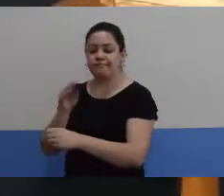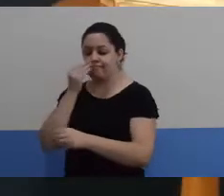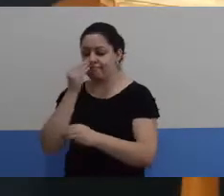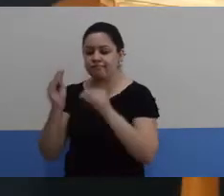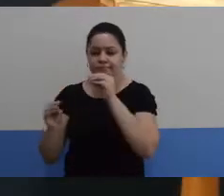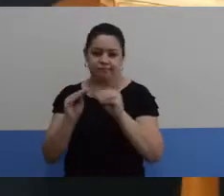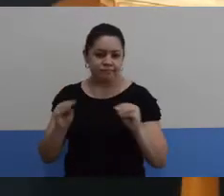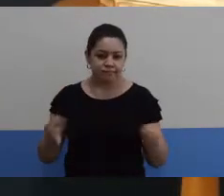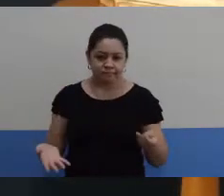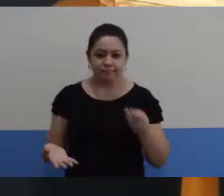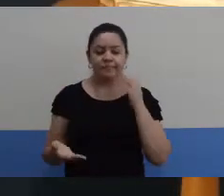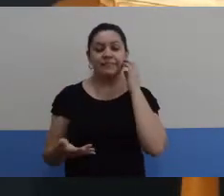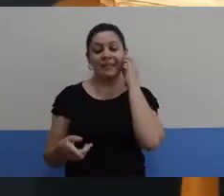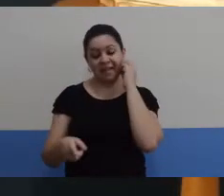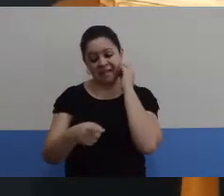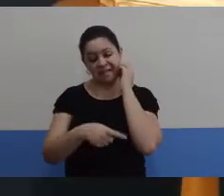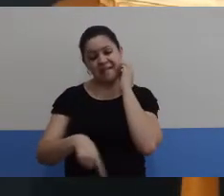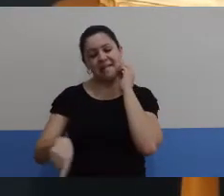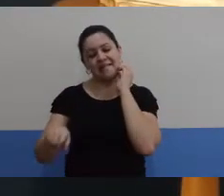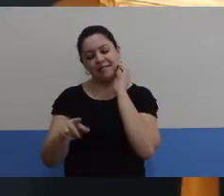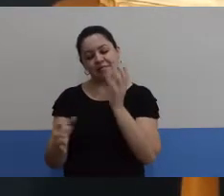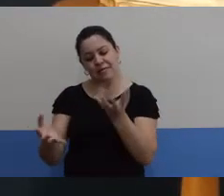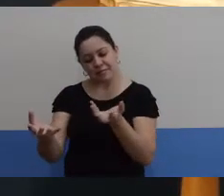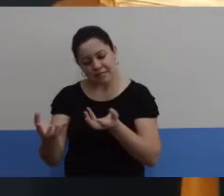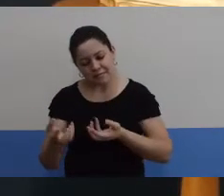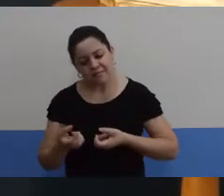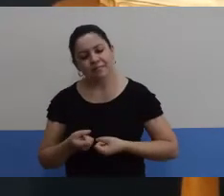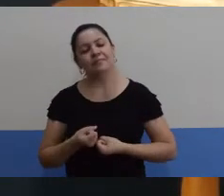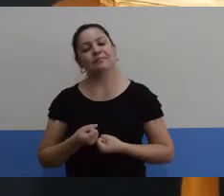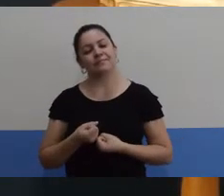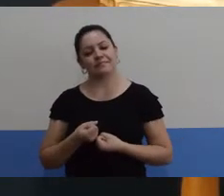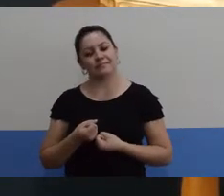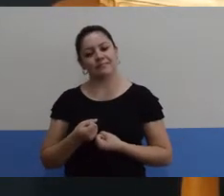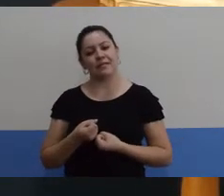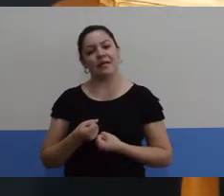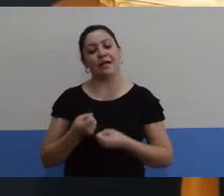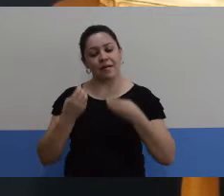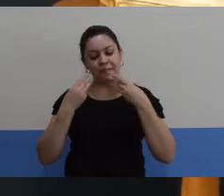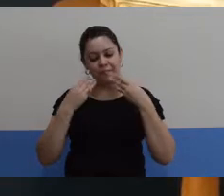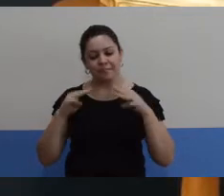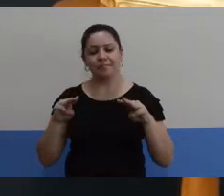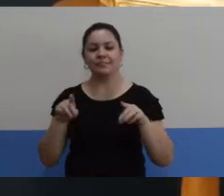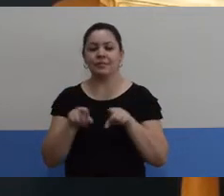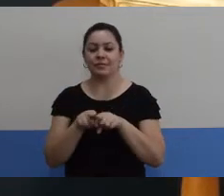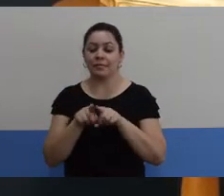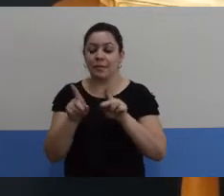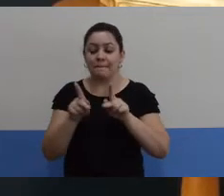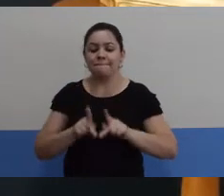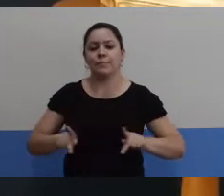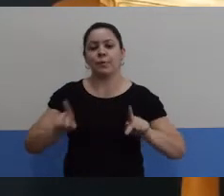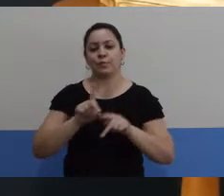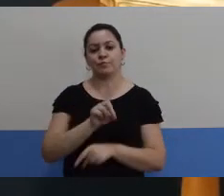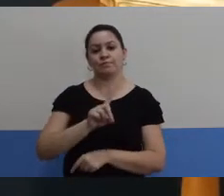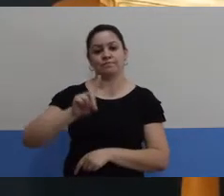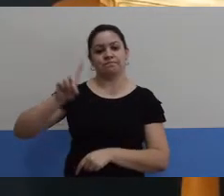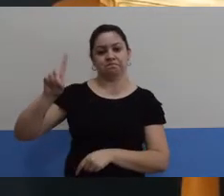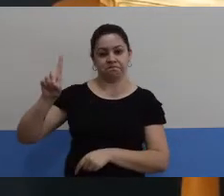esquecidos. Esse também é parte do povo de Deus, né?